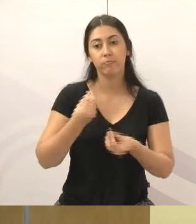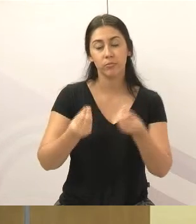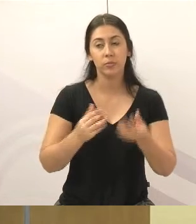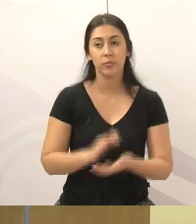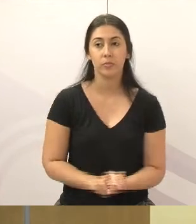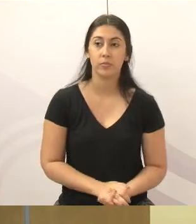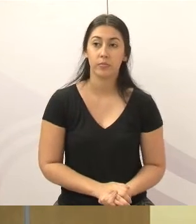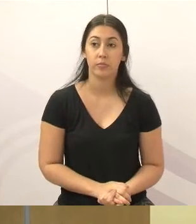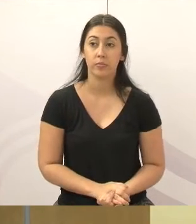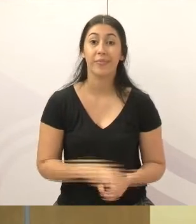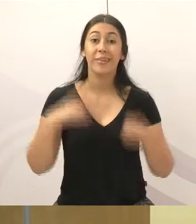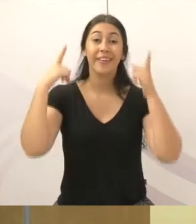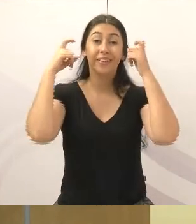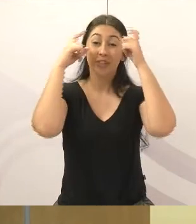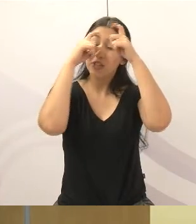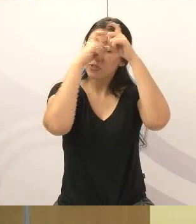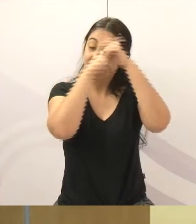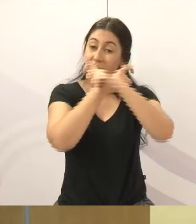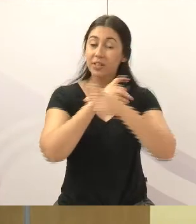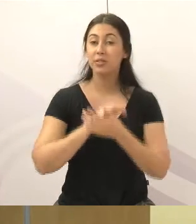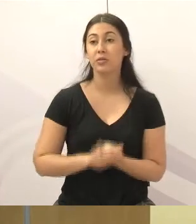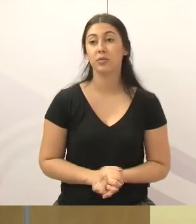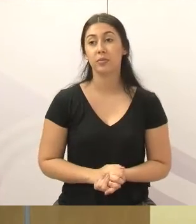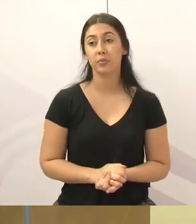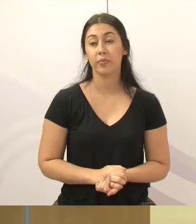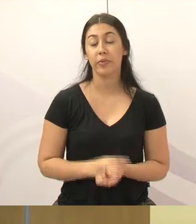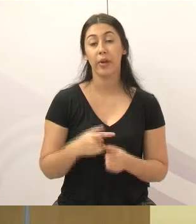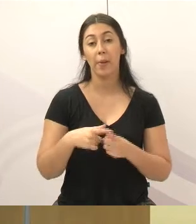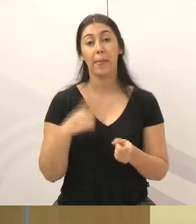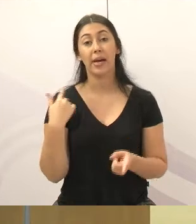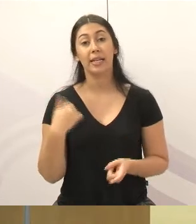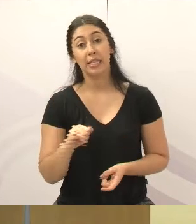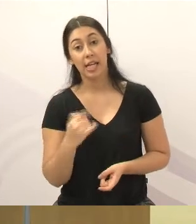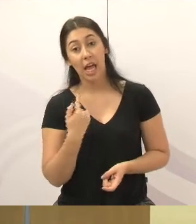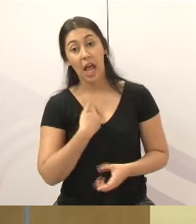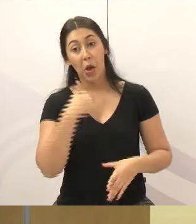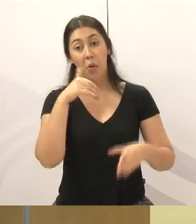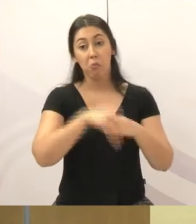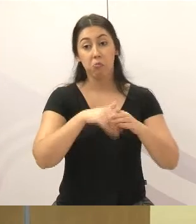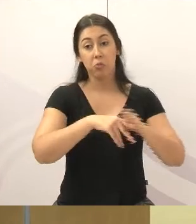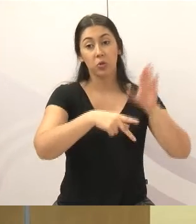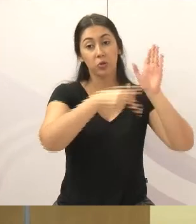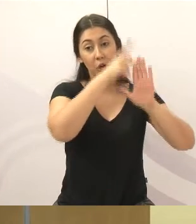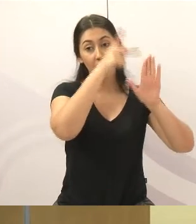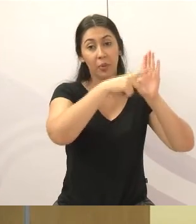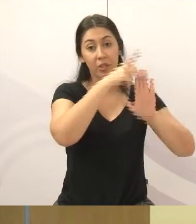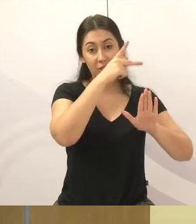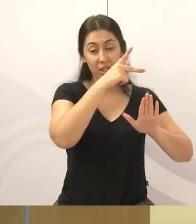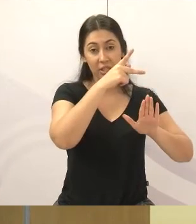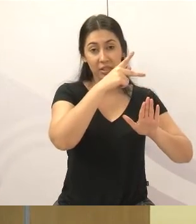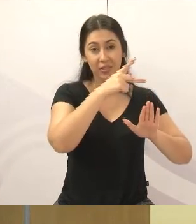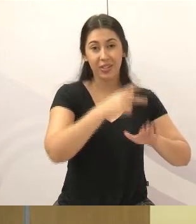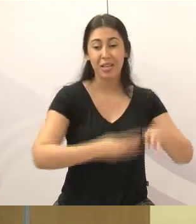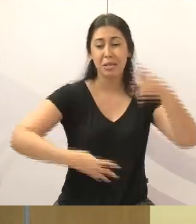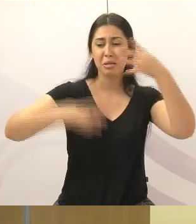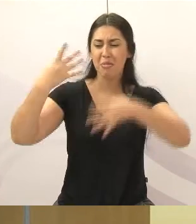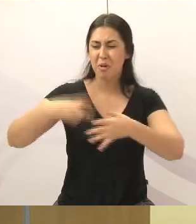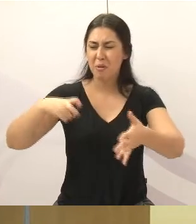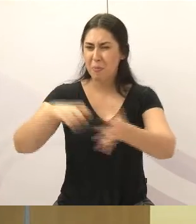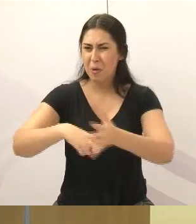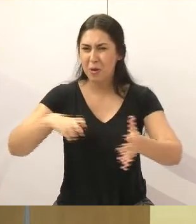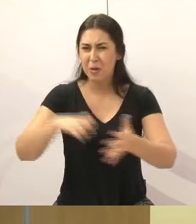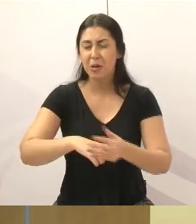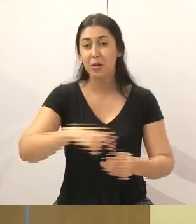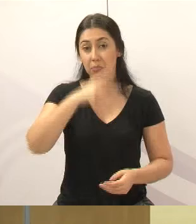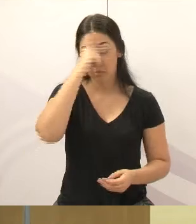E isso é muito dificultoso. E a gente, se eu votar um projeto aqui hoje, onerando ainda mais as